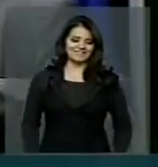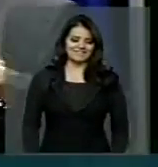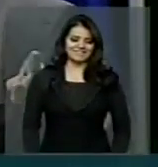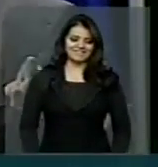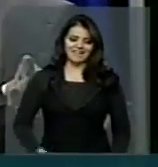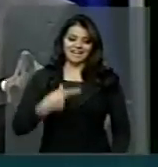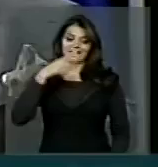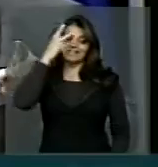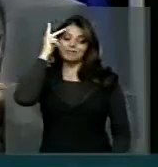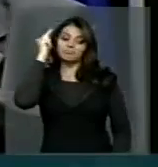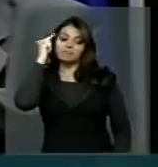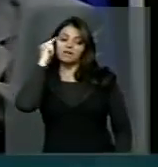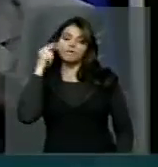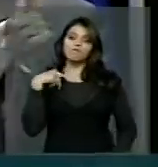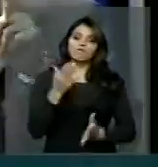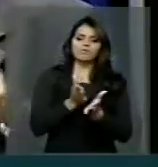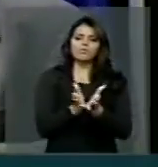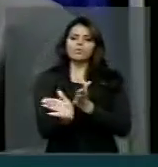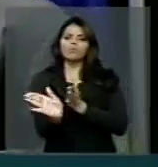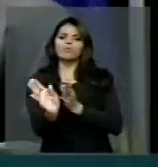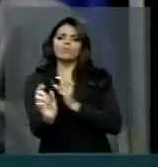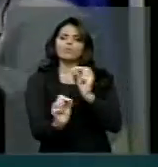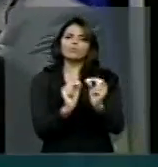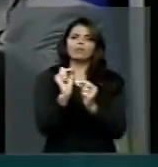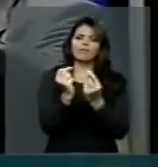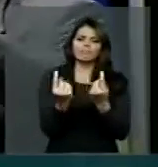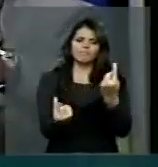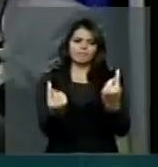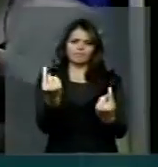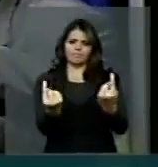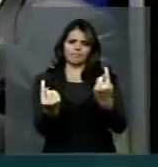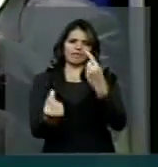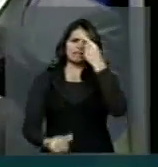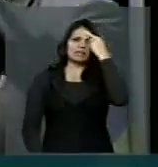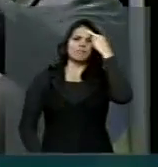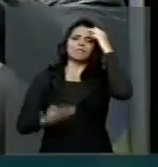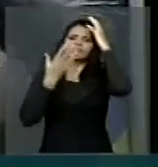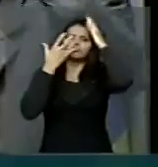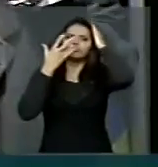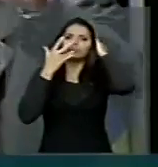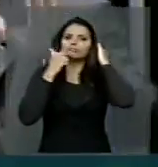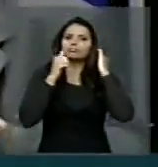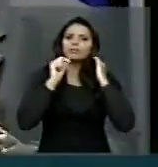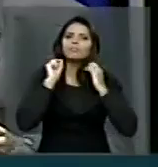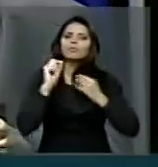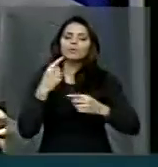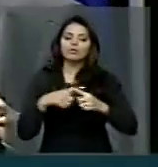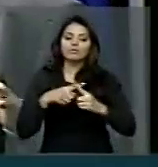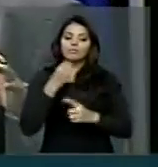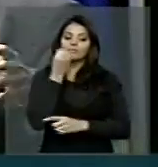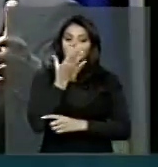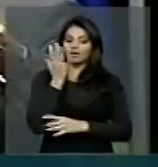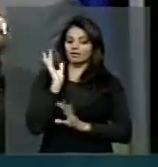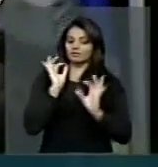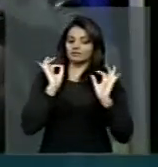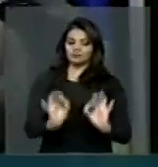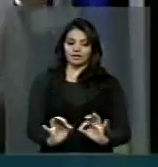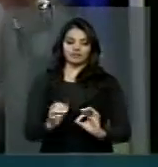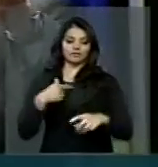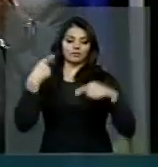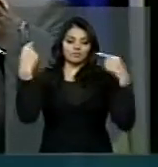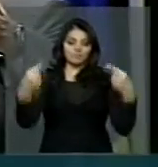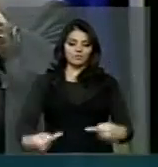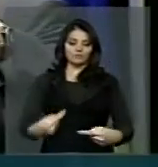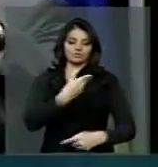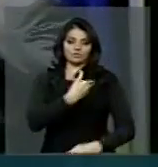Quem sabe tentando fugir da dicotomia fácil, porque bem definida, de uma oposição